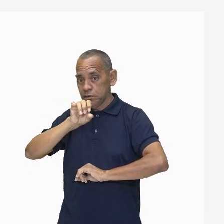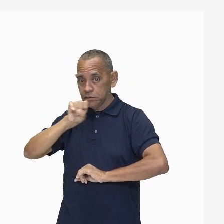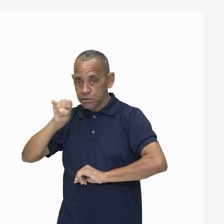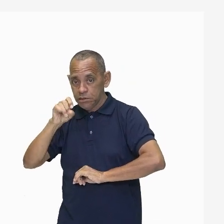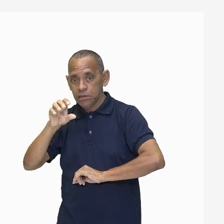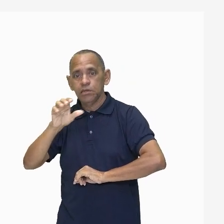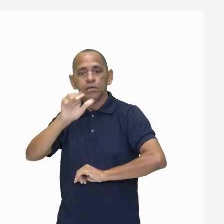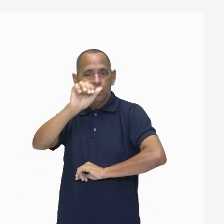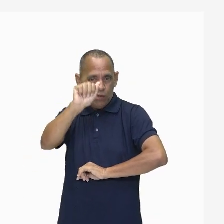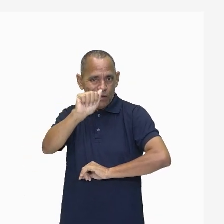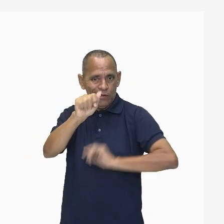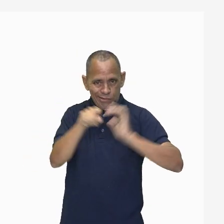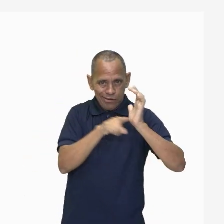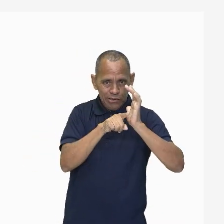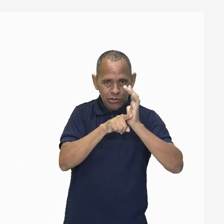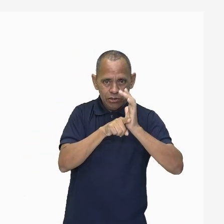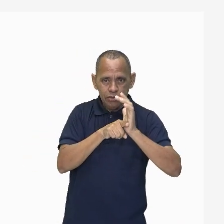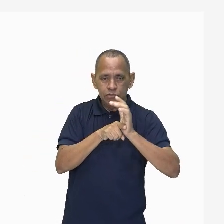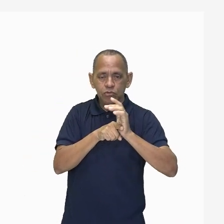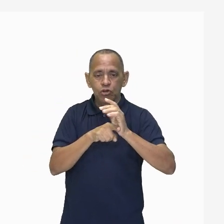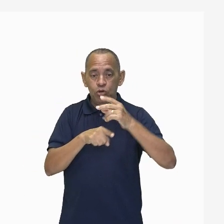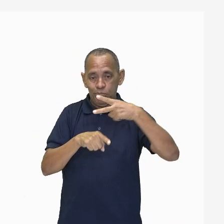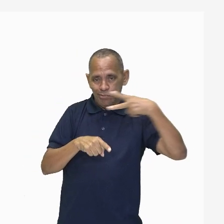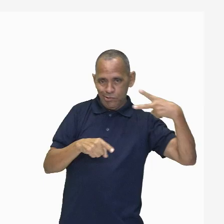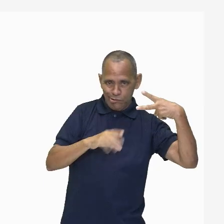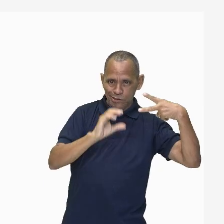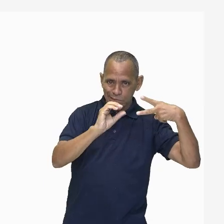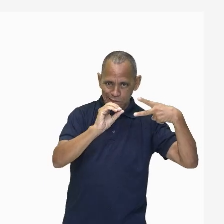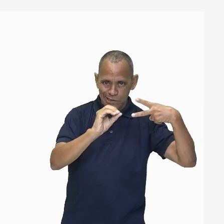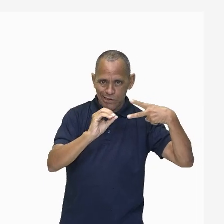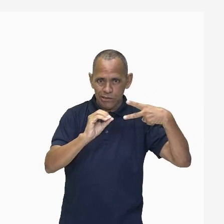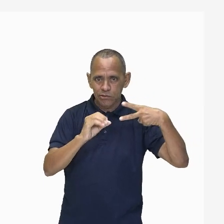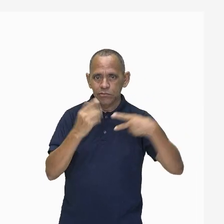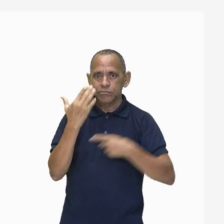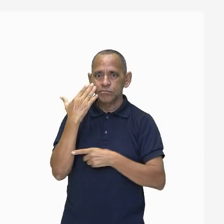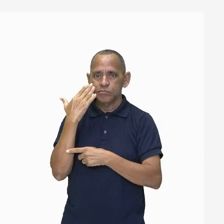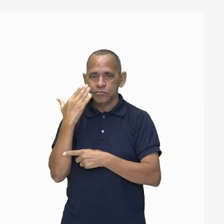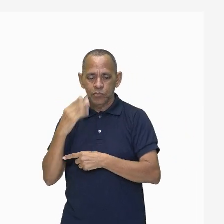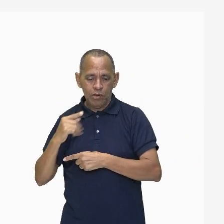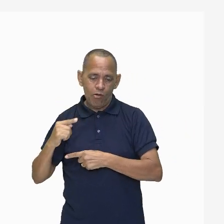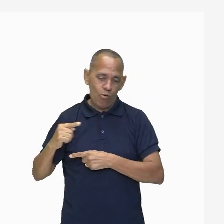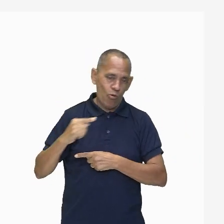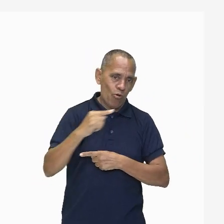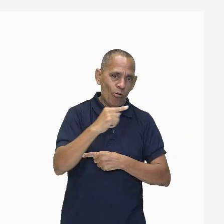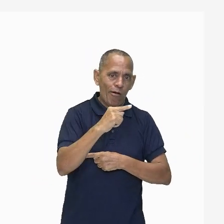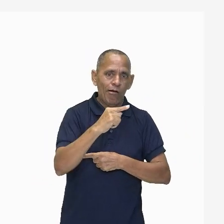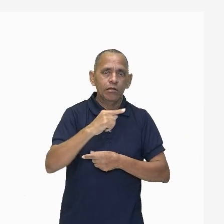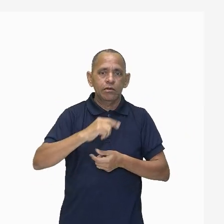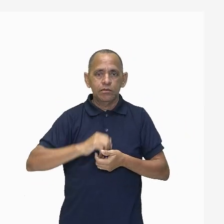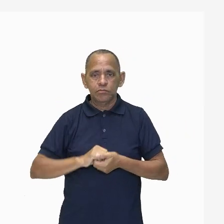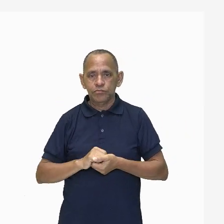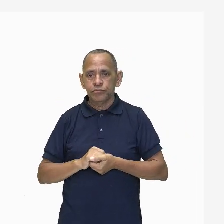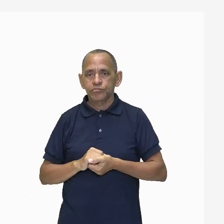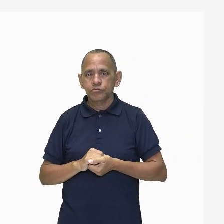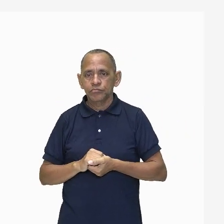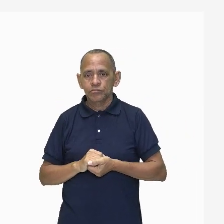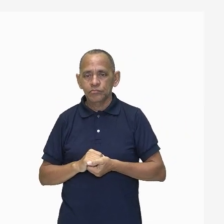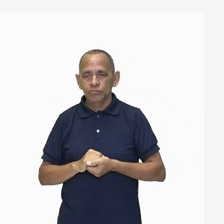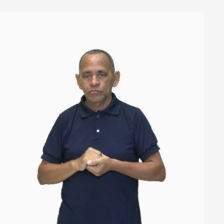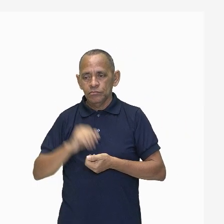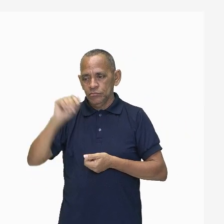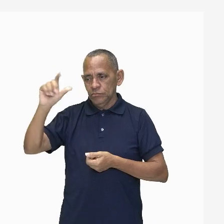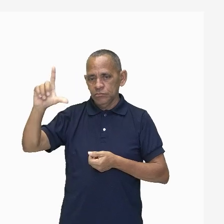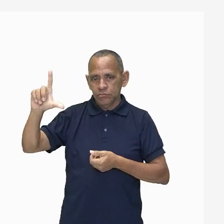que zero, então ele vai ser dessa forma aqui. A reta, então, é uma função decrescente. Tá